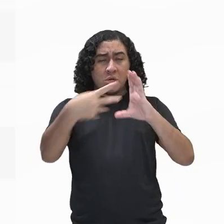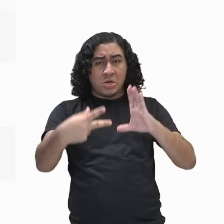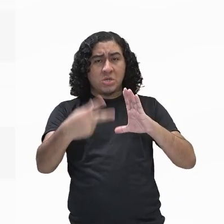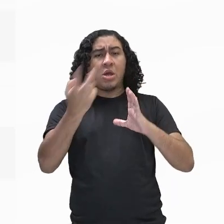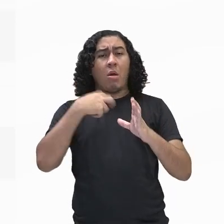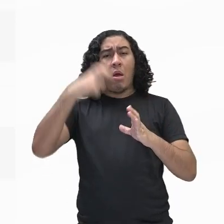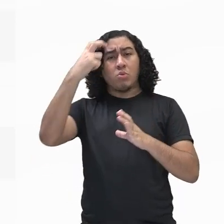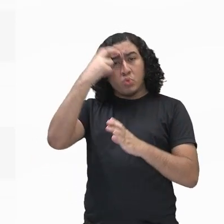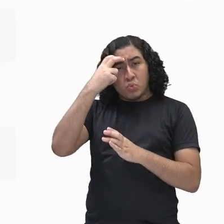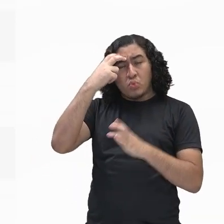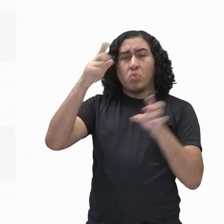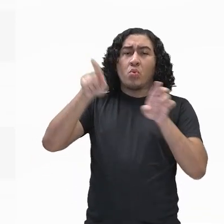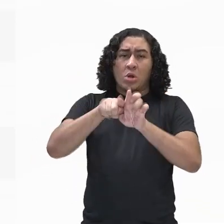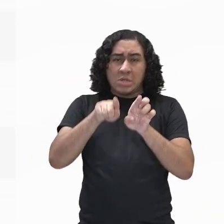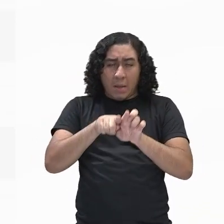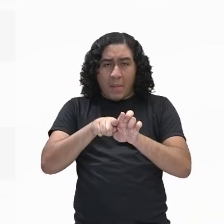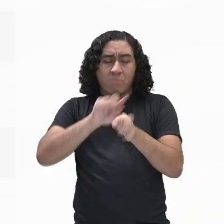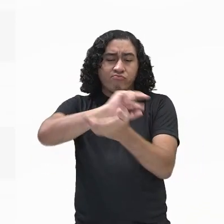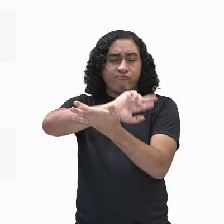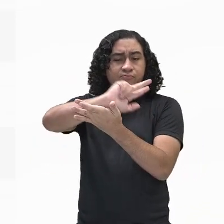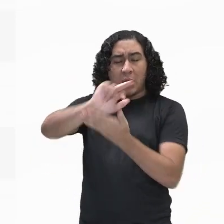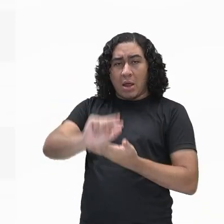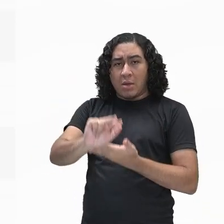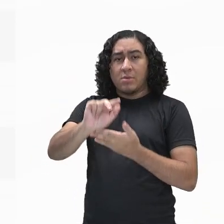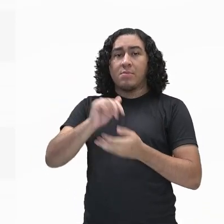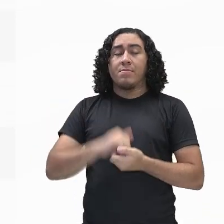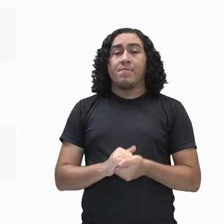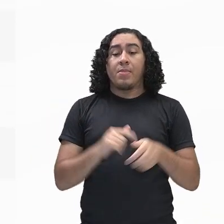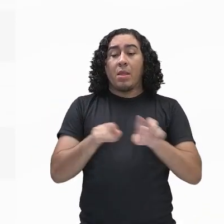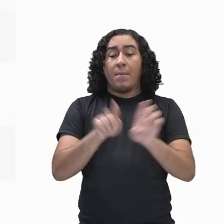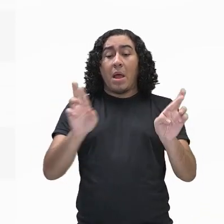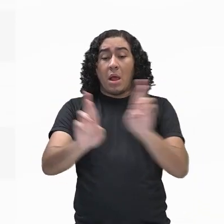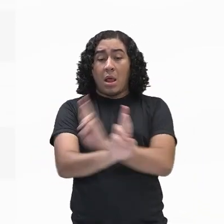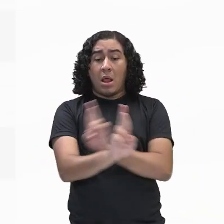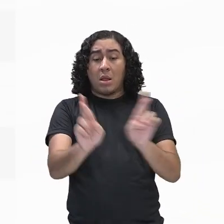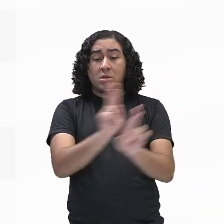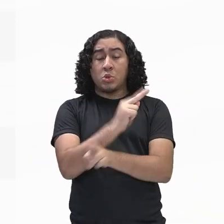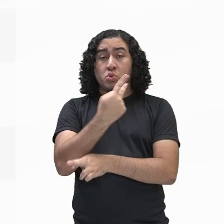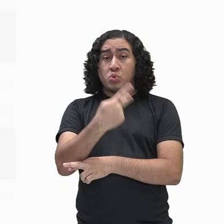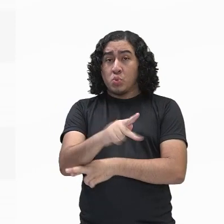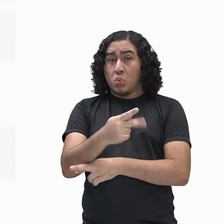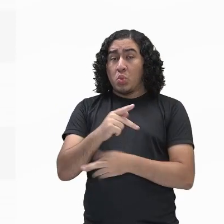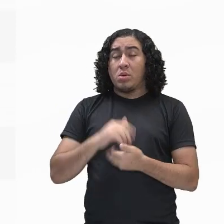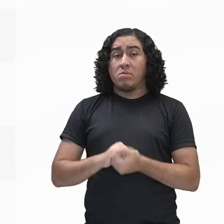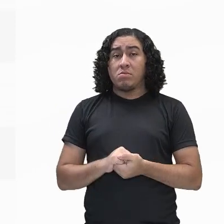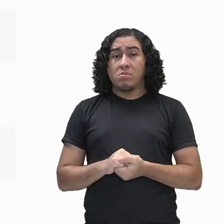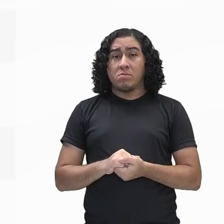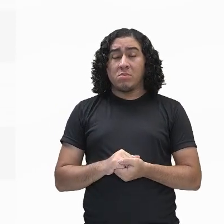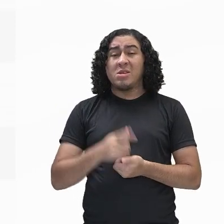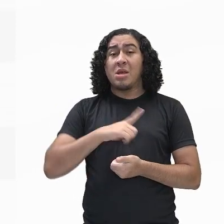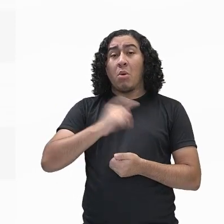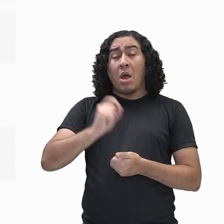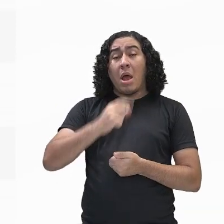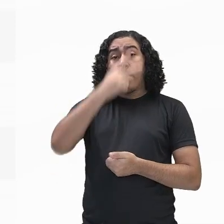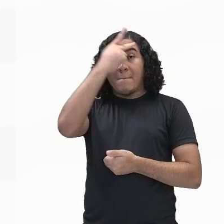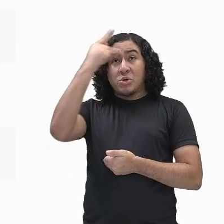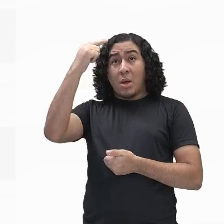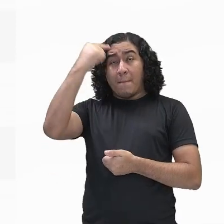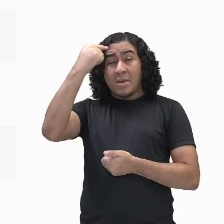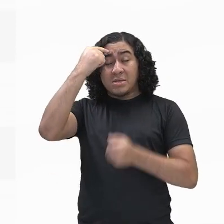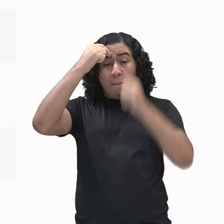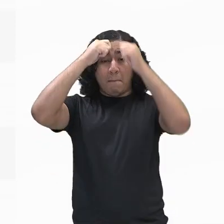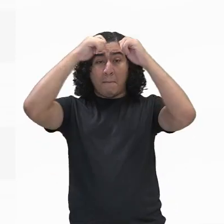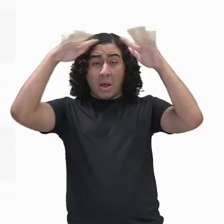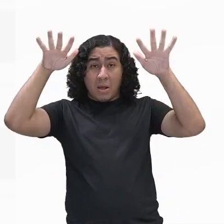cultura, a interculturalidade e a correlação entre eles. Isso vai ampliar aí um horizonte de possibilidades